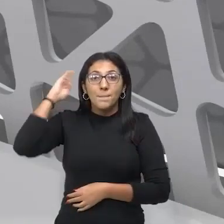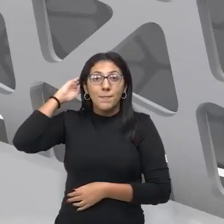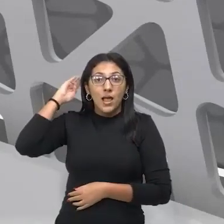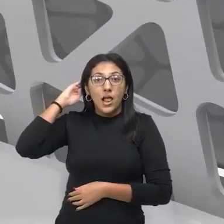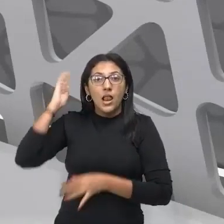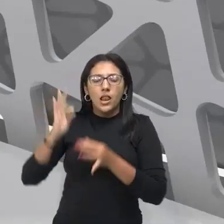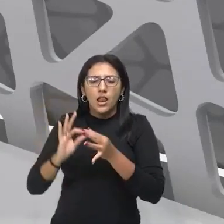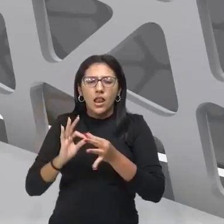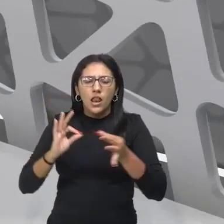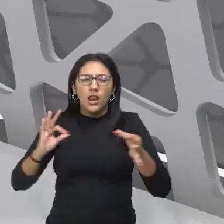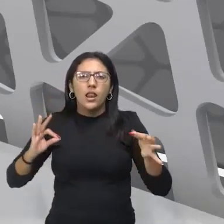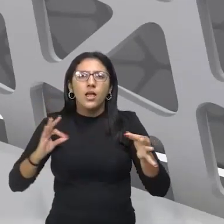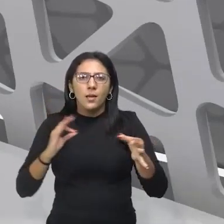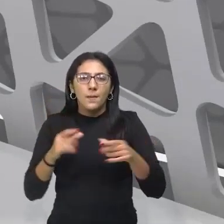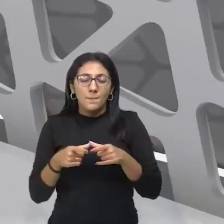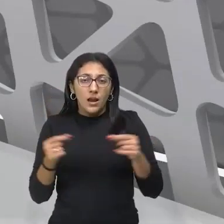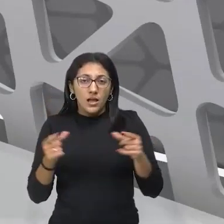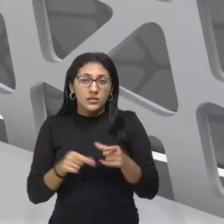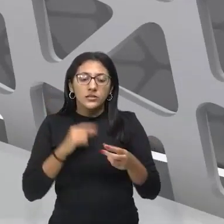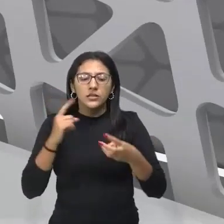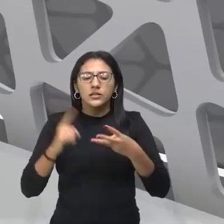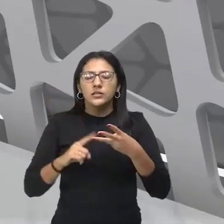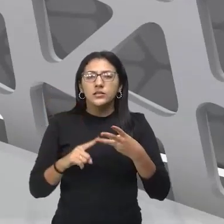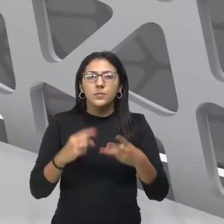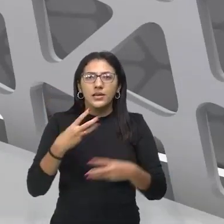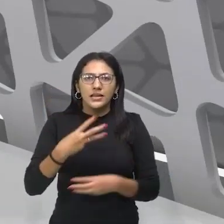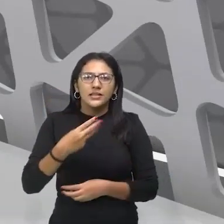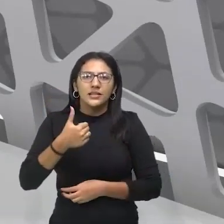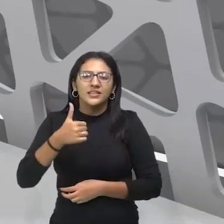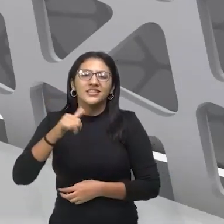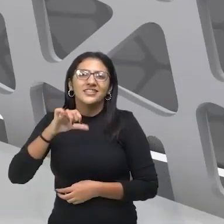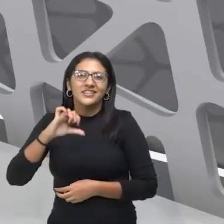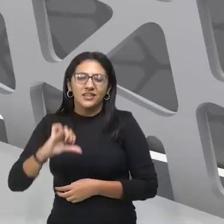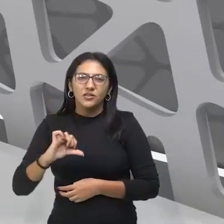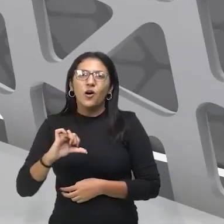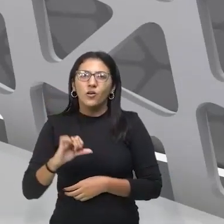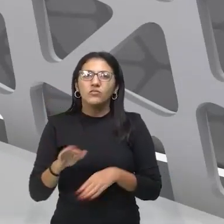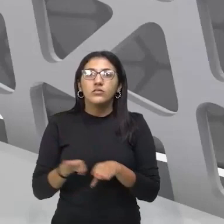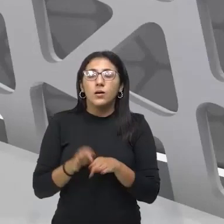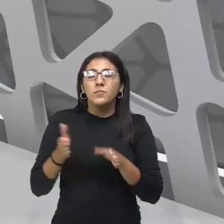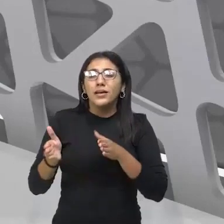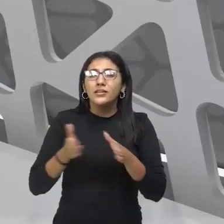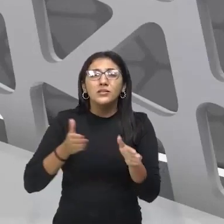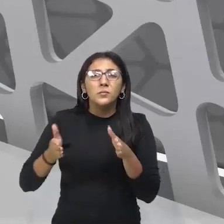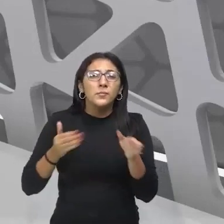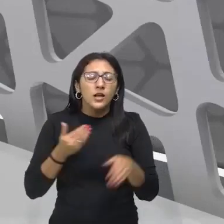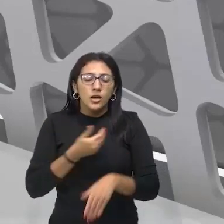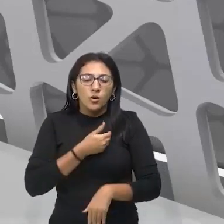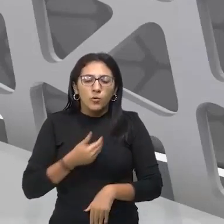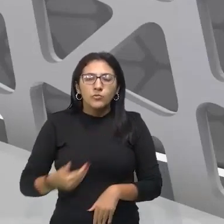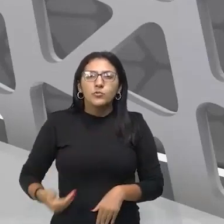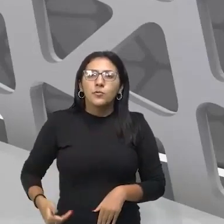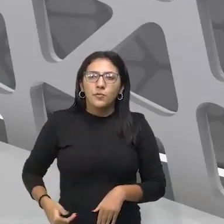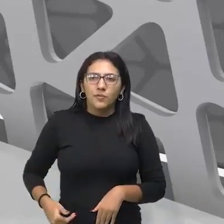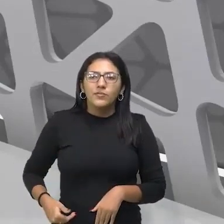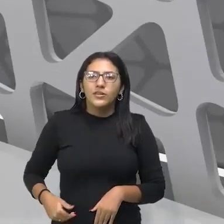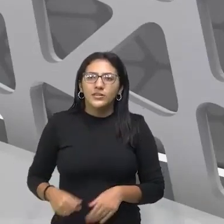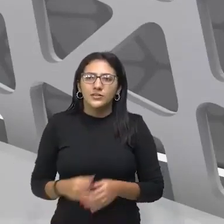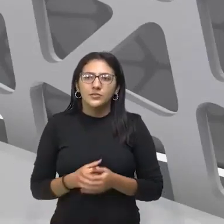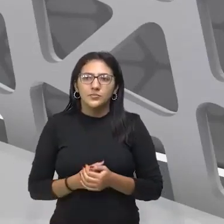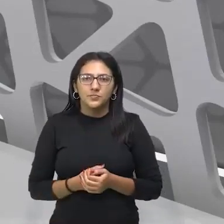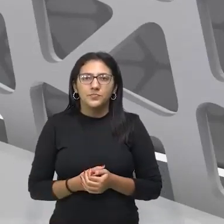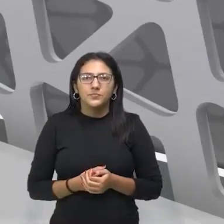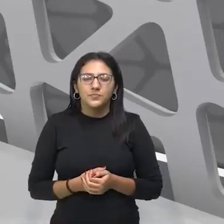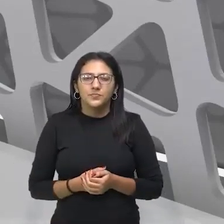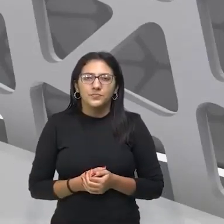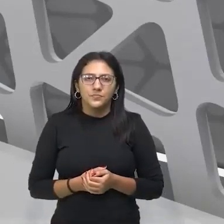a 319, depois que vai ser também dessa época do governo. Na verdade, a